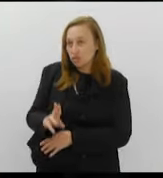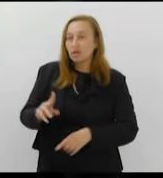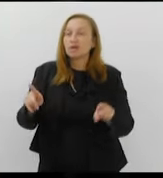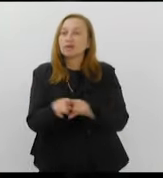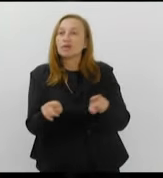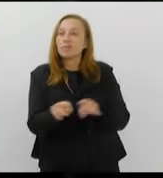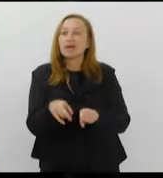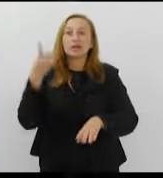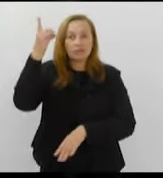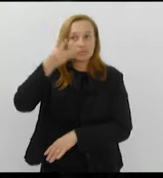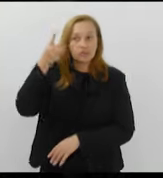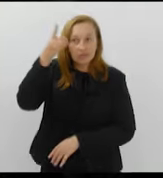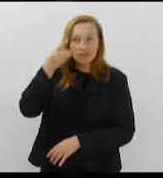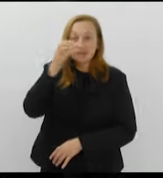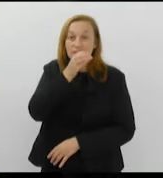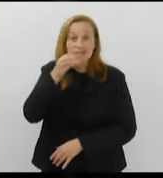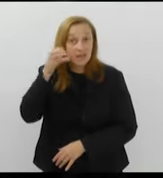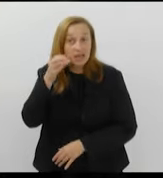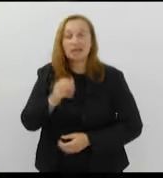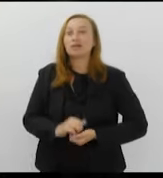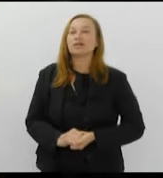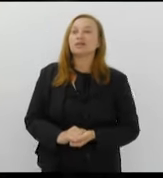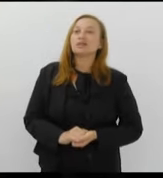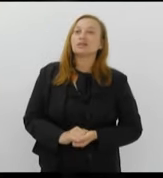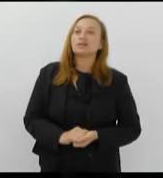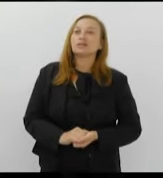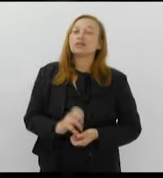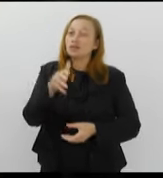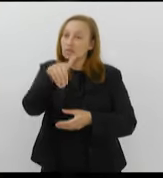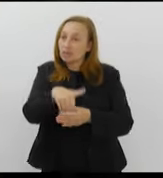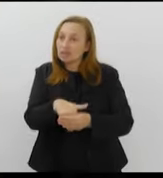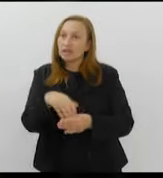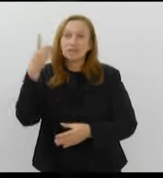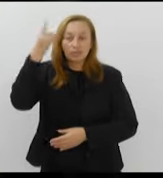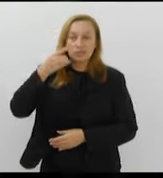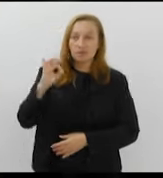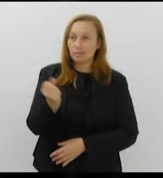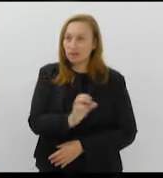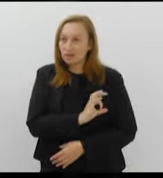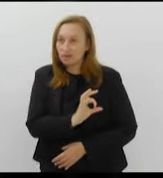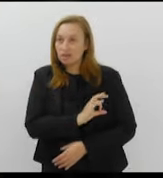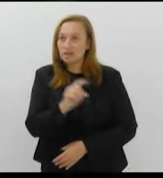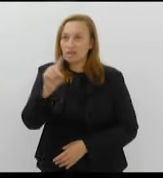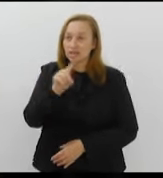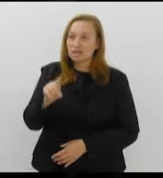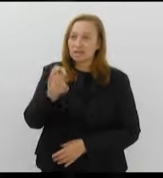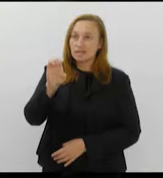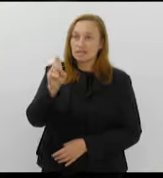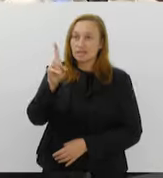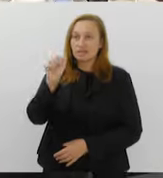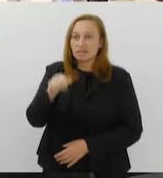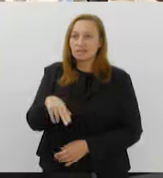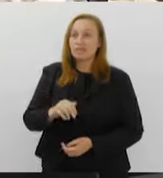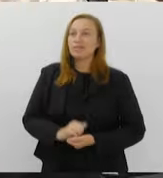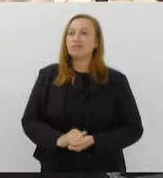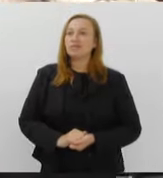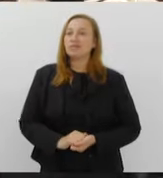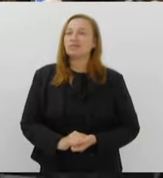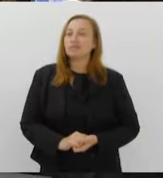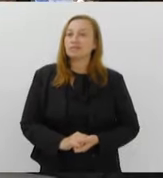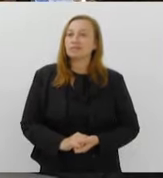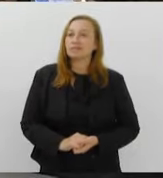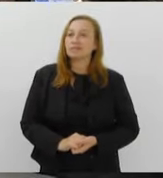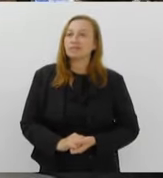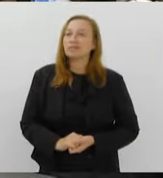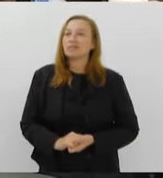a deputada Célia Jordão e votar nas deputadas Marta Rocha e Zeidan. Beice.